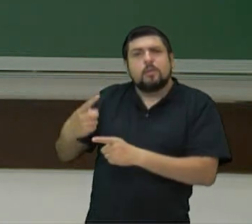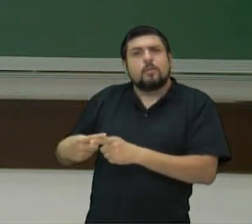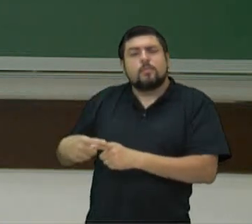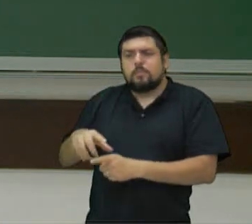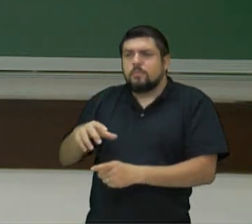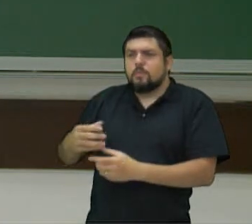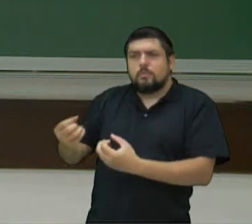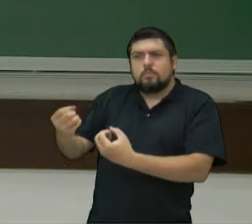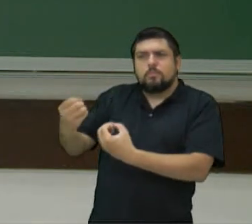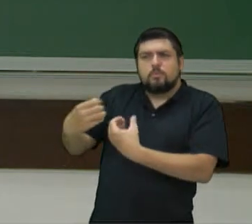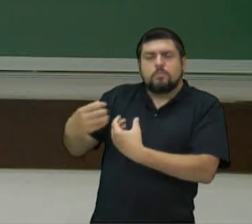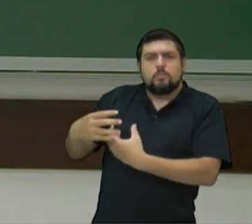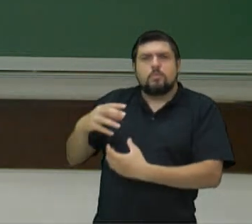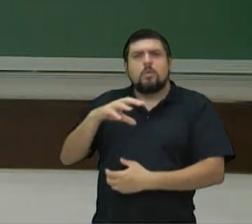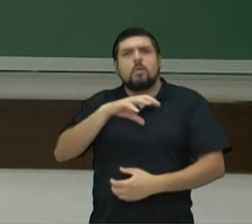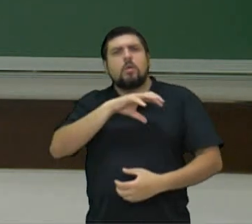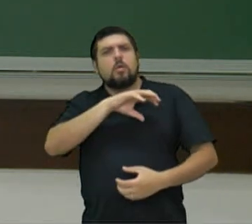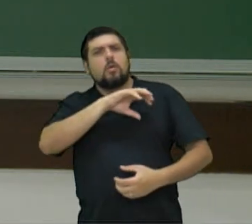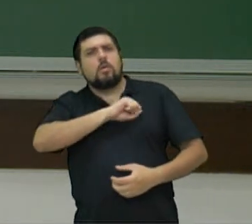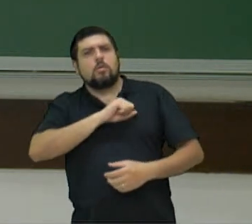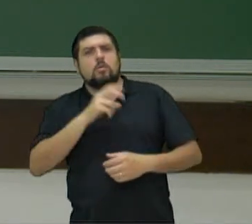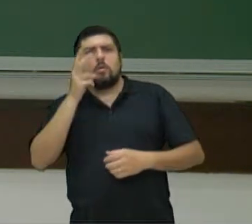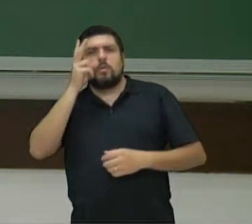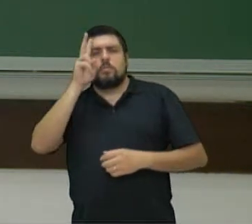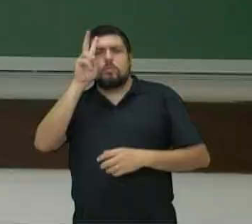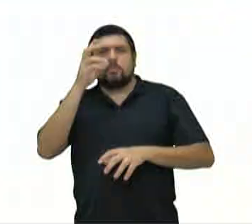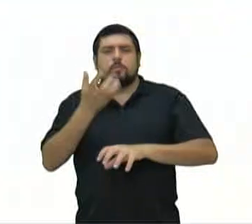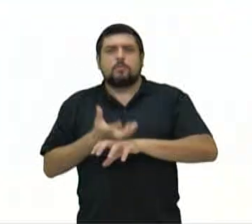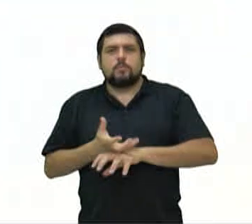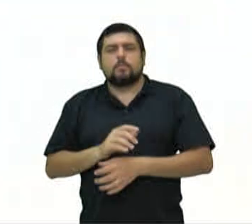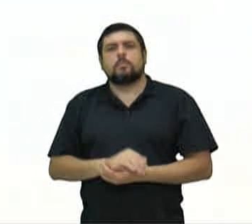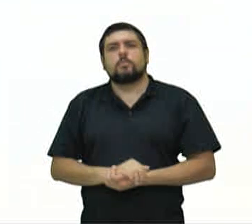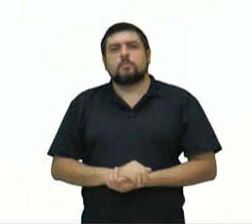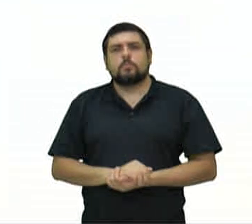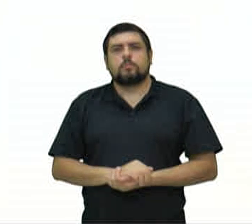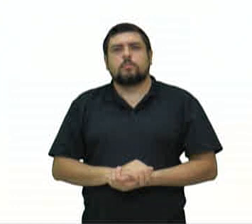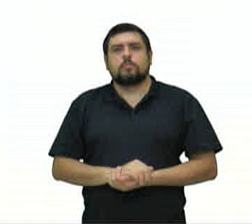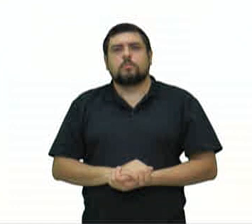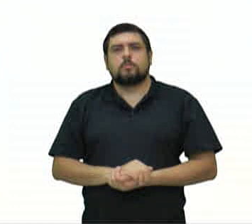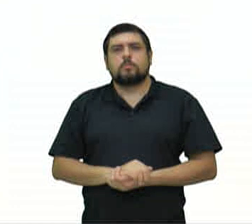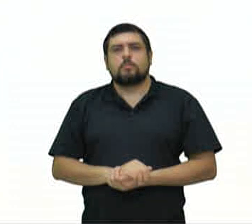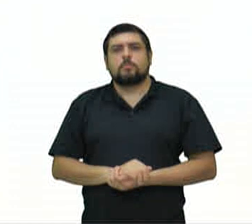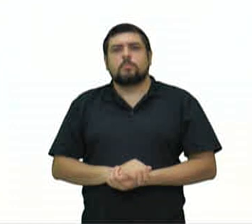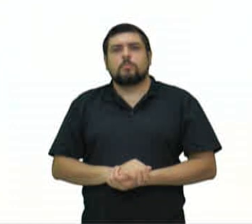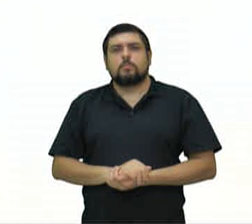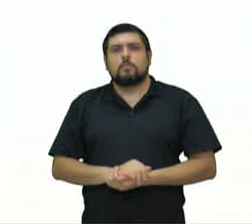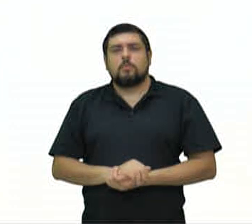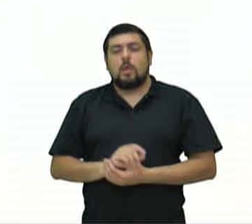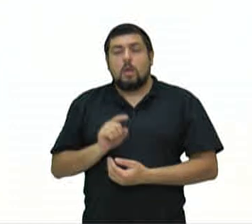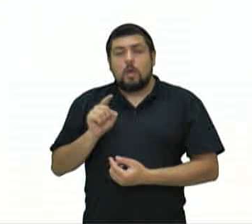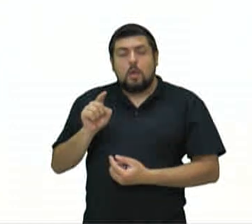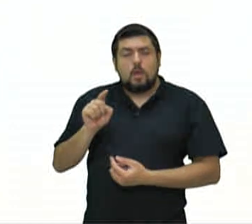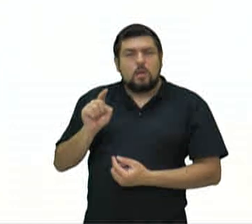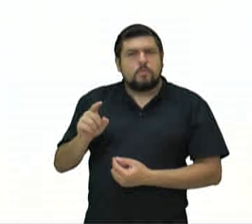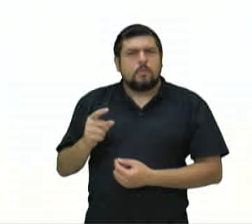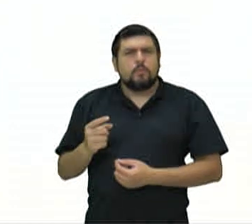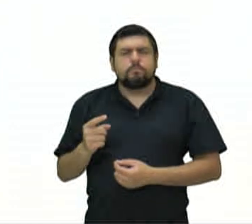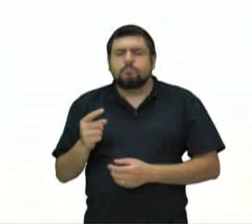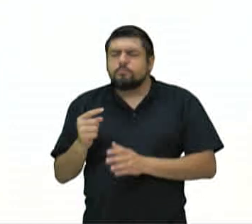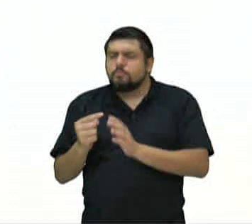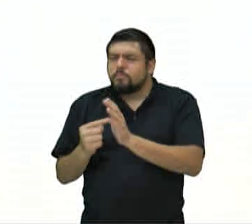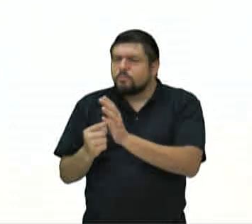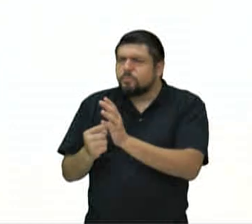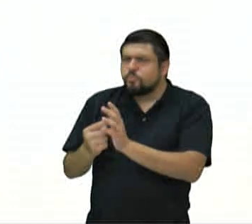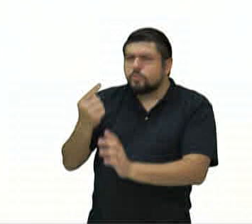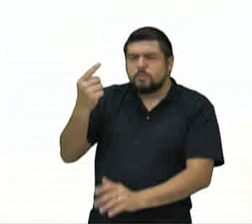história. E ele diz que a única vez que ouviu esse professor gritar, embora